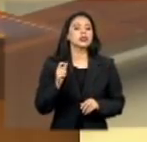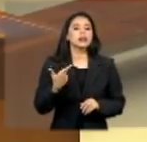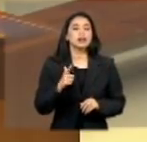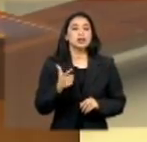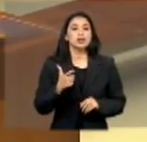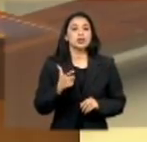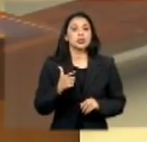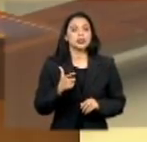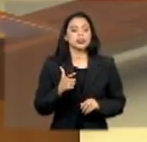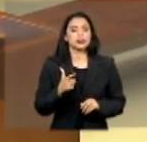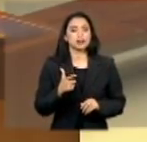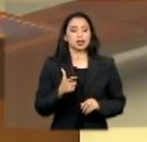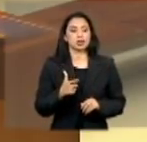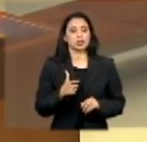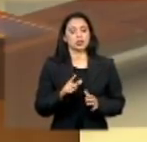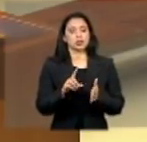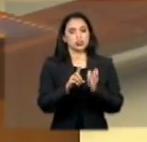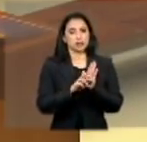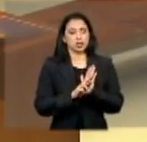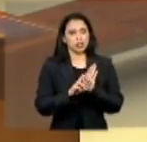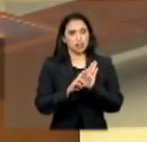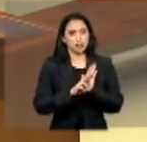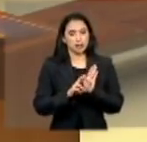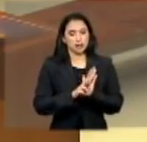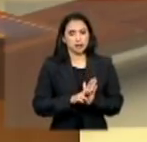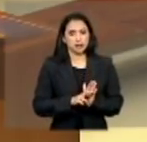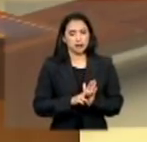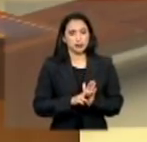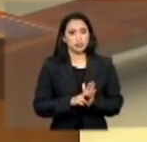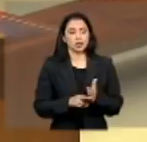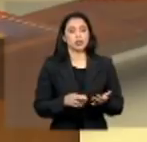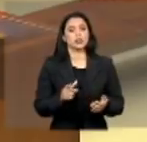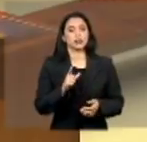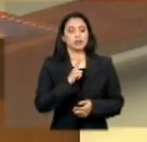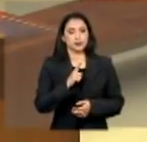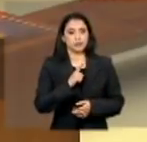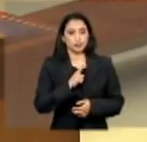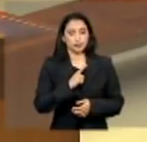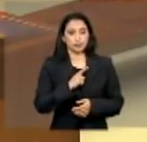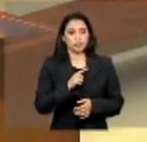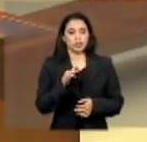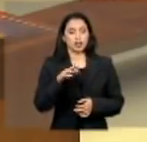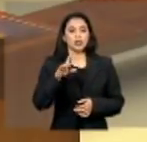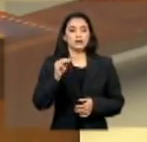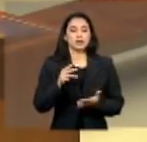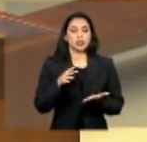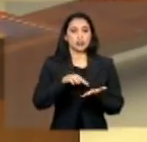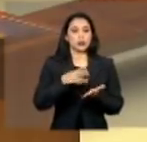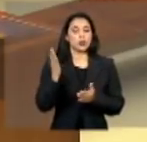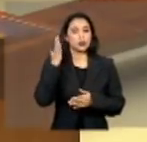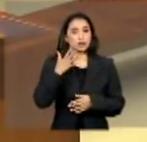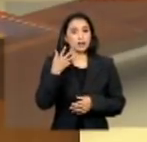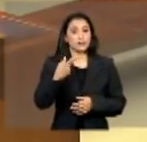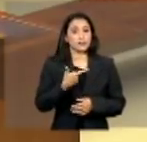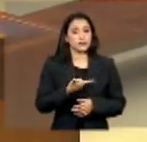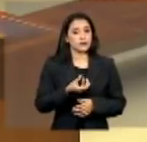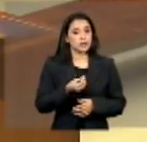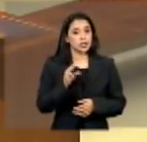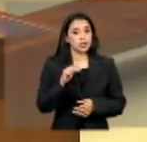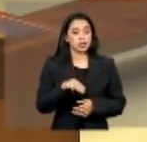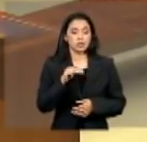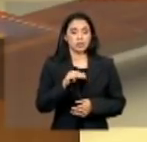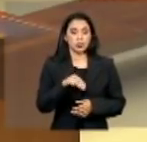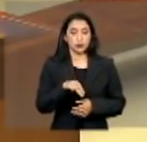requerimentos e diligências ou sendo indeferidos serão oferecidas alegações finais orais por 20 minutos respectivamente